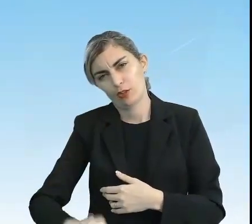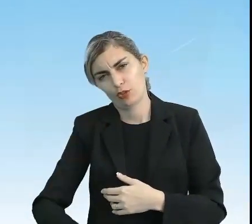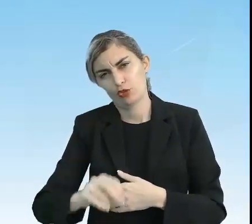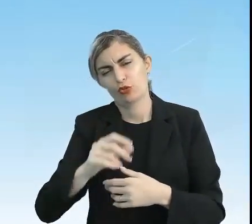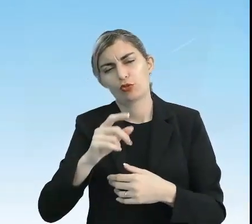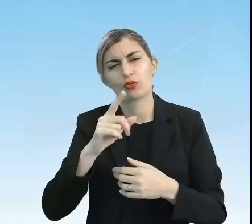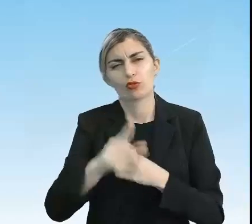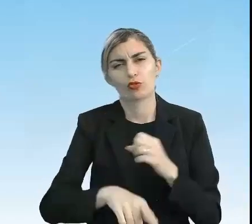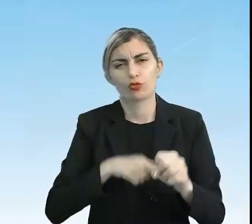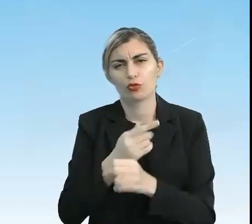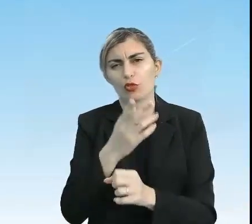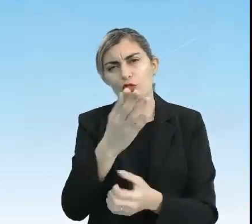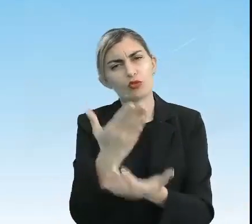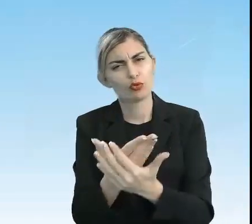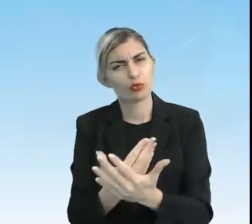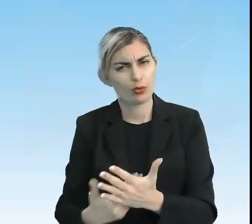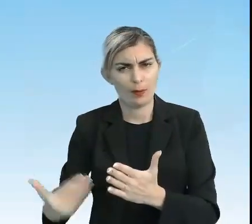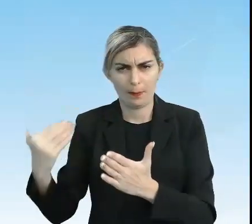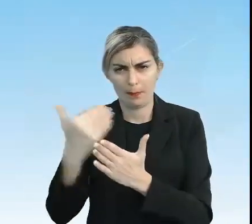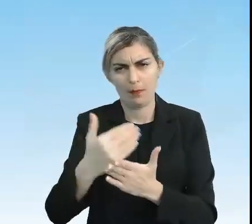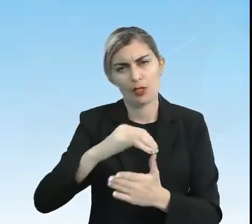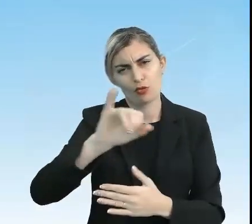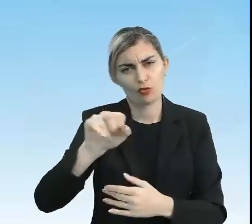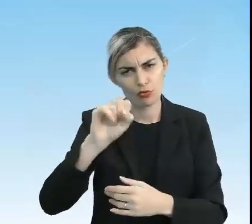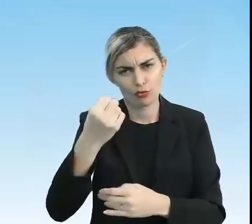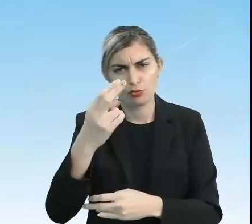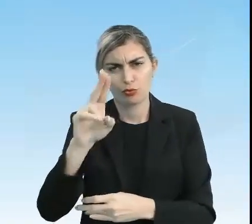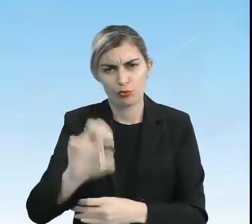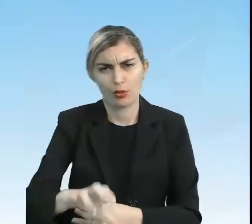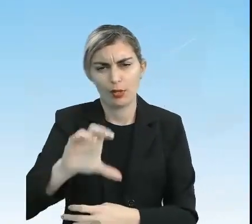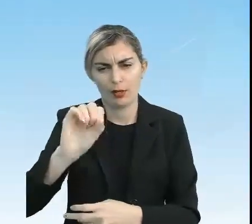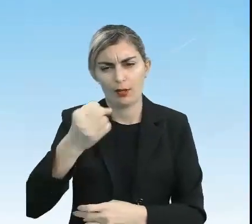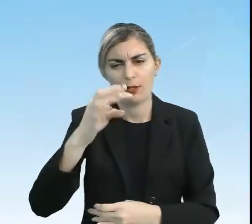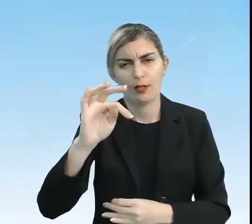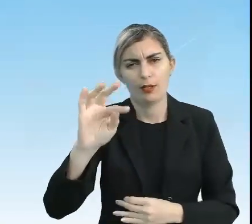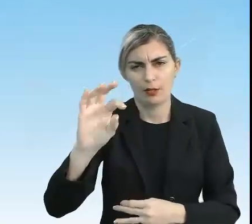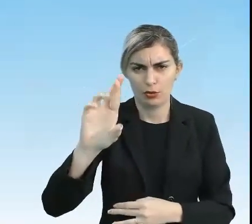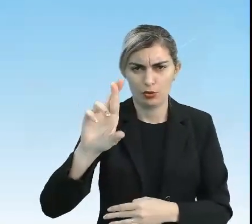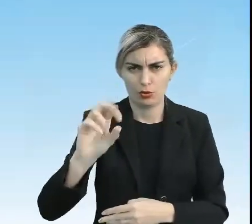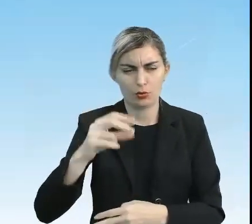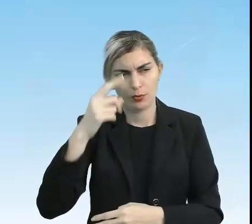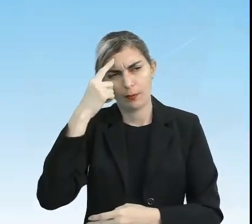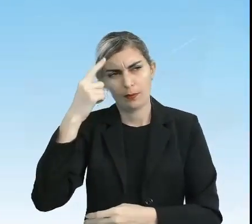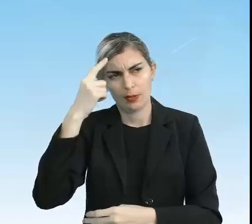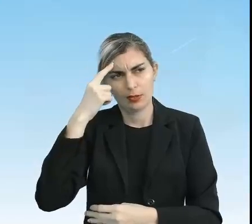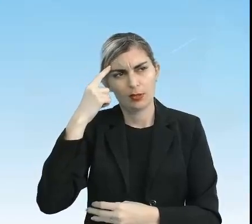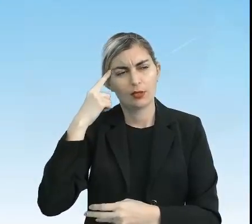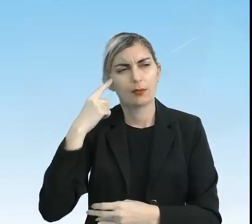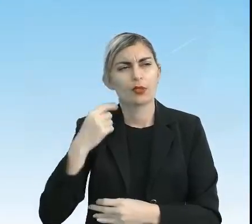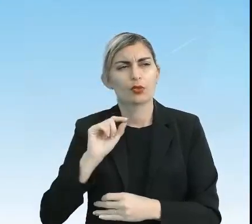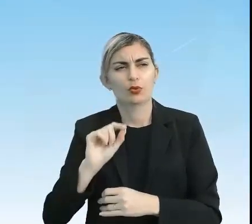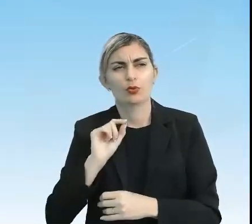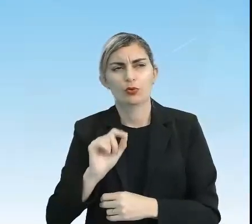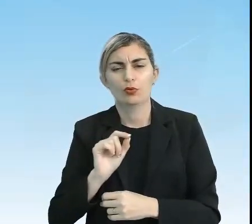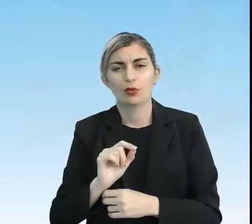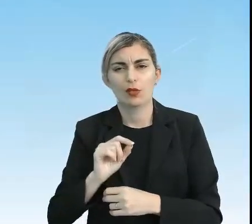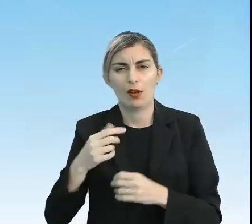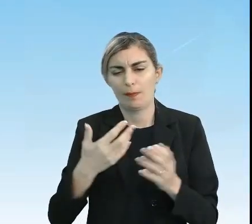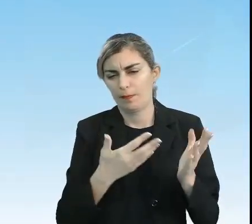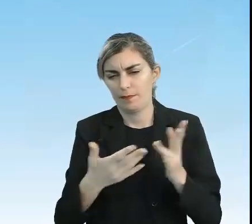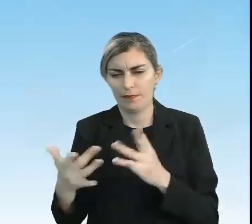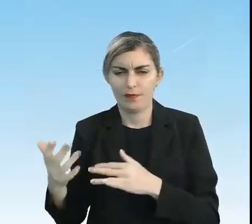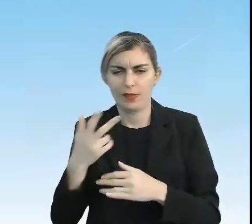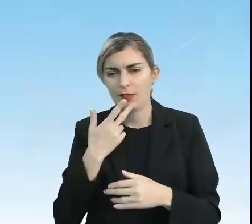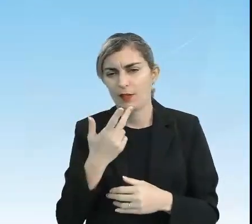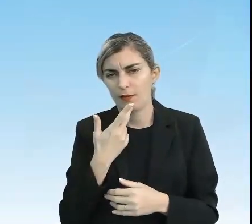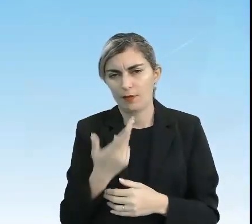Que tal você estudar um pouco mais sobre Josué de Castro? Josué de Castro, ele tem um pensamento mais ou menos assim, é uma passagem que ele diz, o